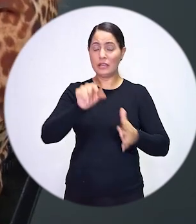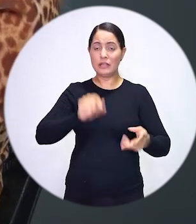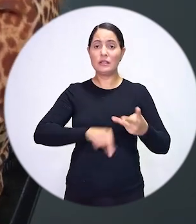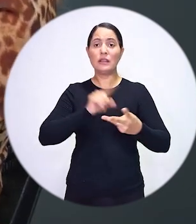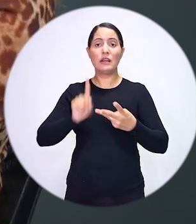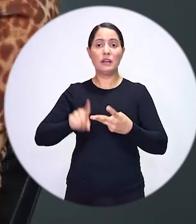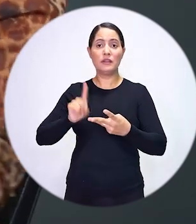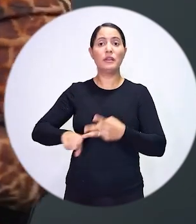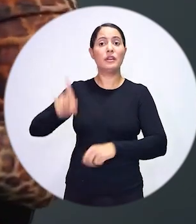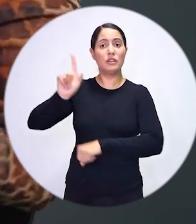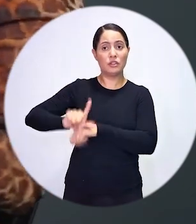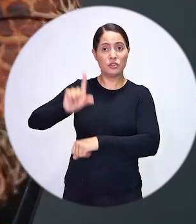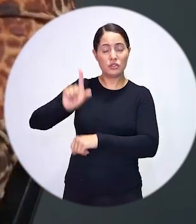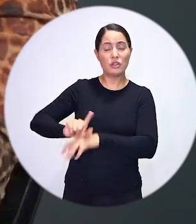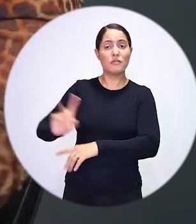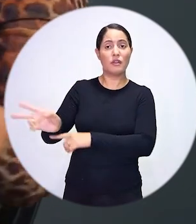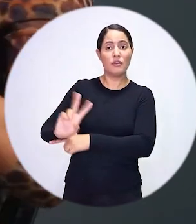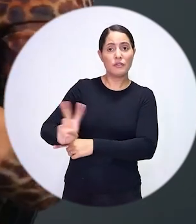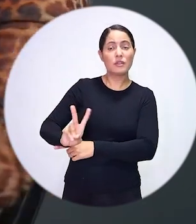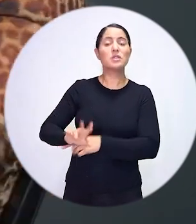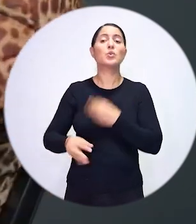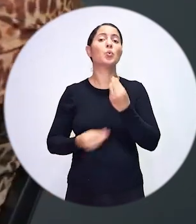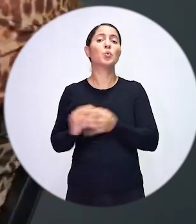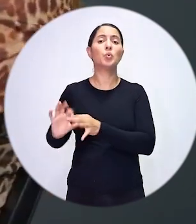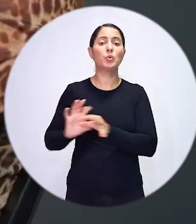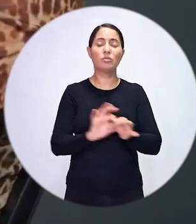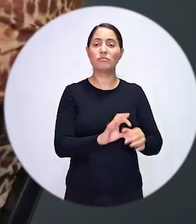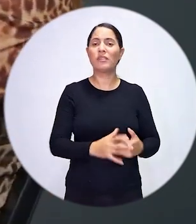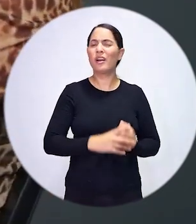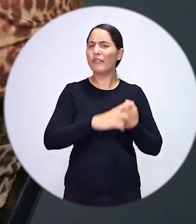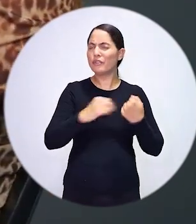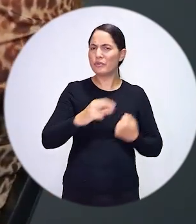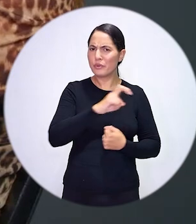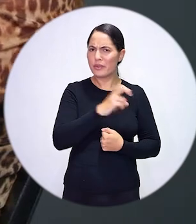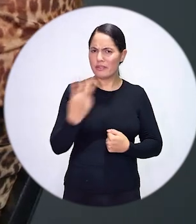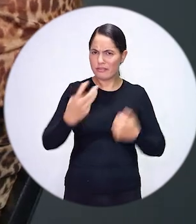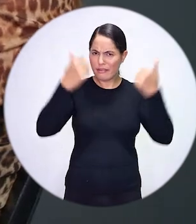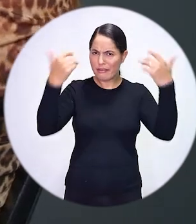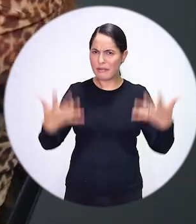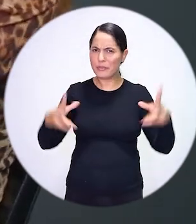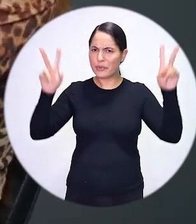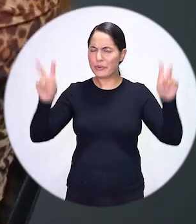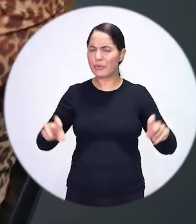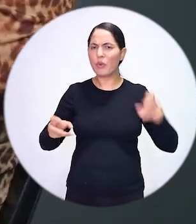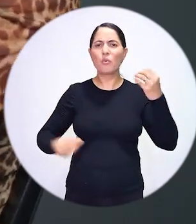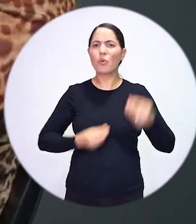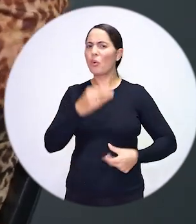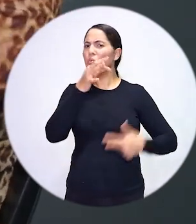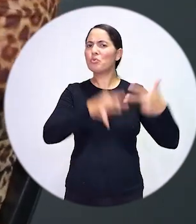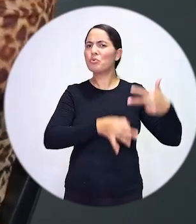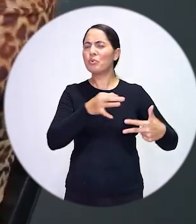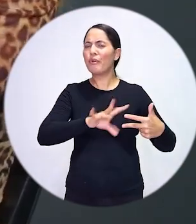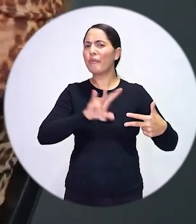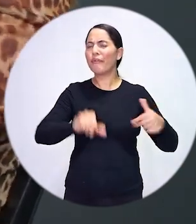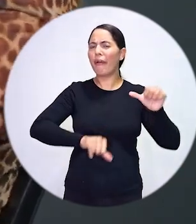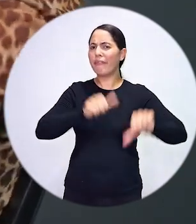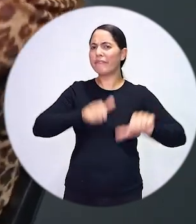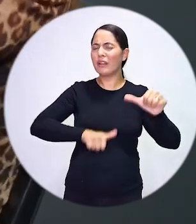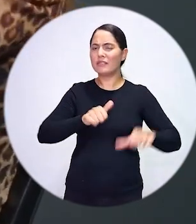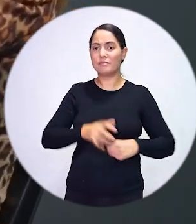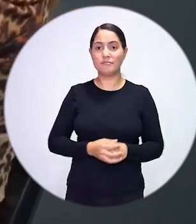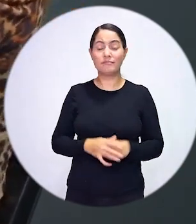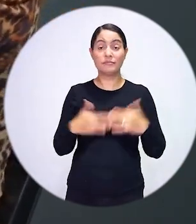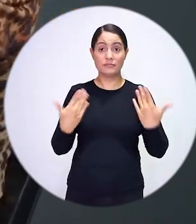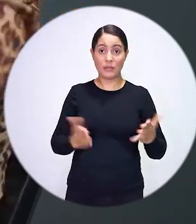gestão e fiscalização. Lá no 53 ele deixa muito claro esse momento que vai subir para o jurídico. Então ele